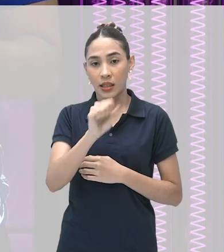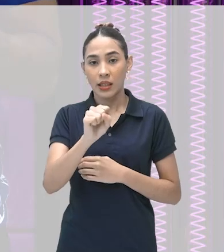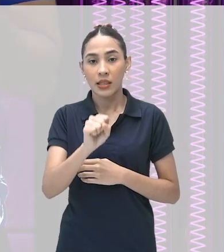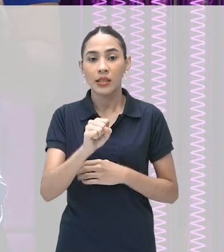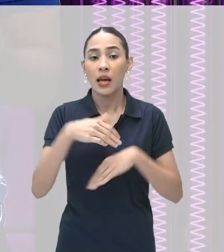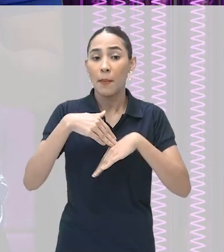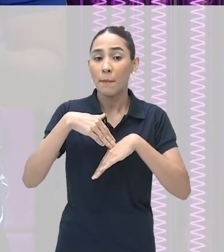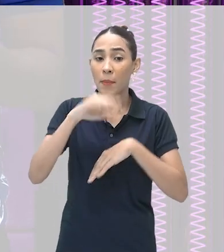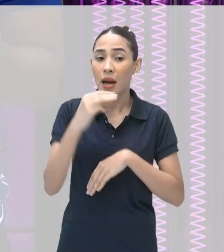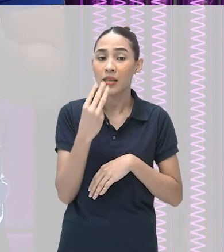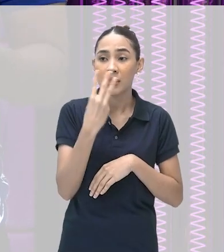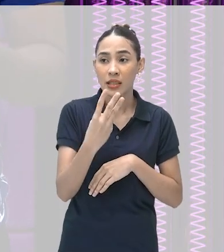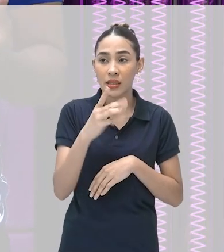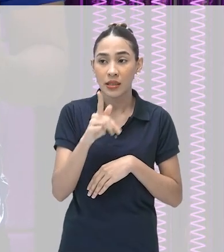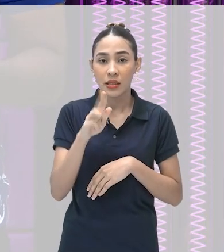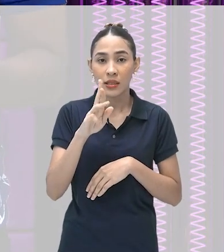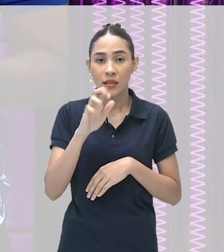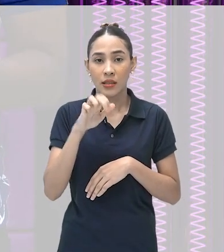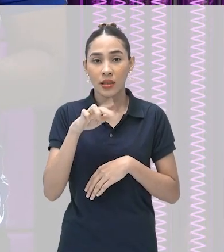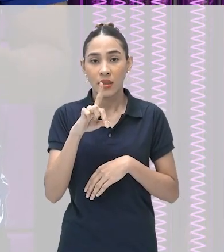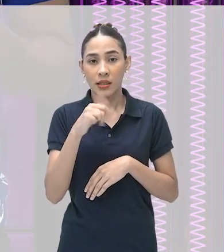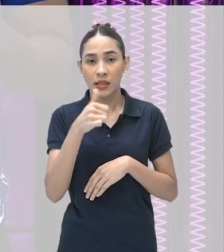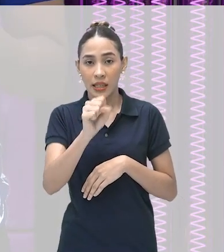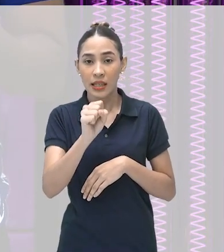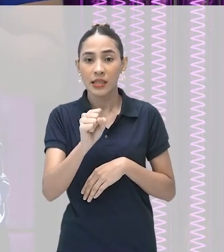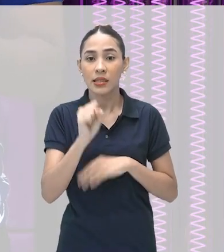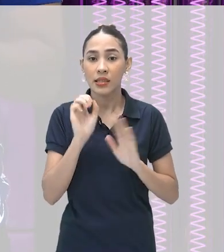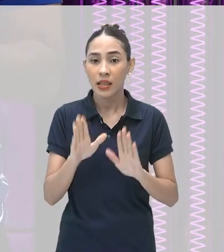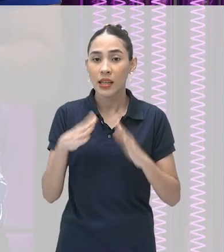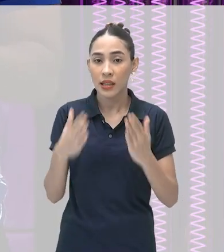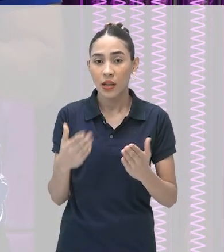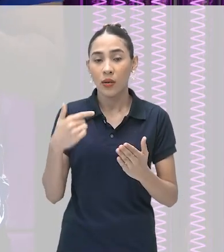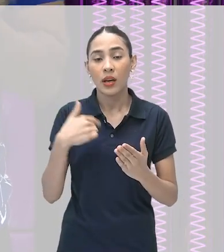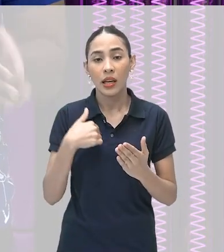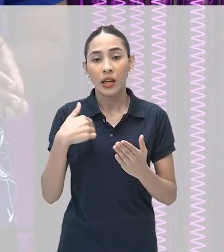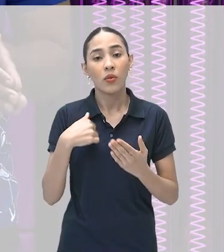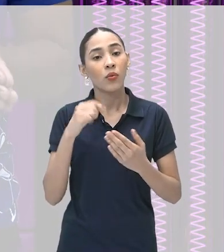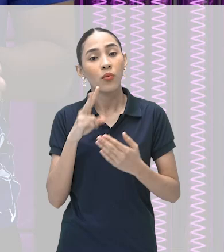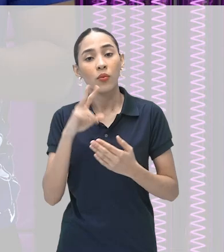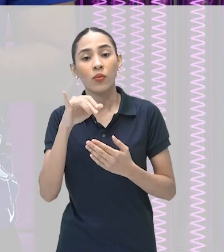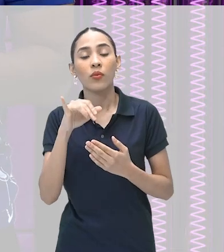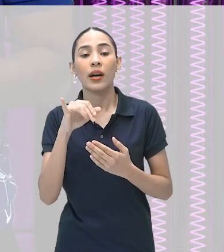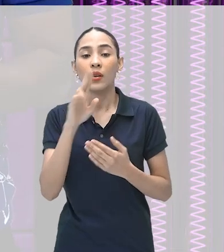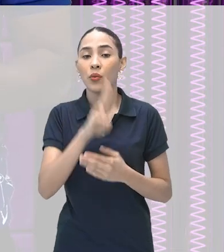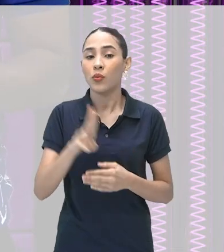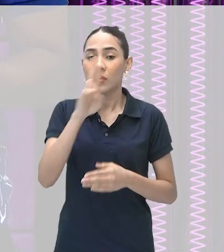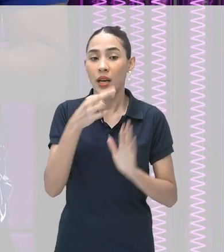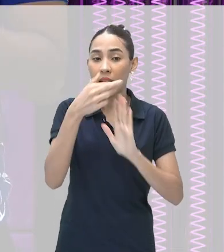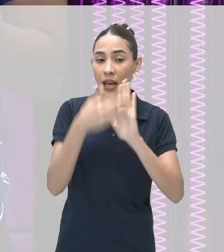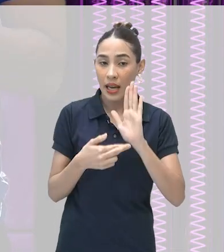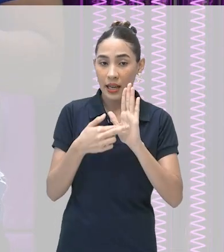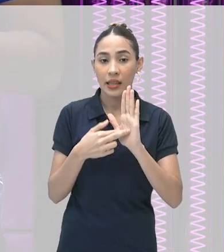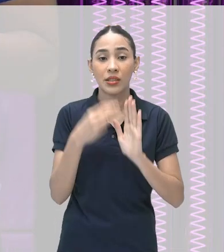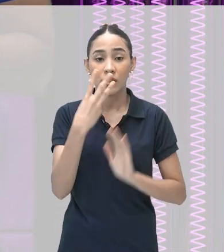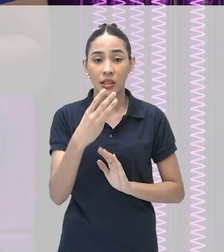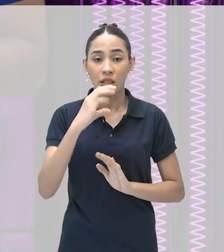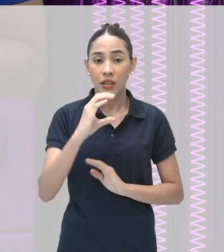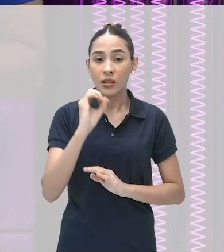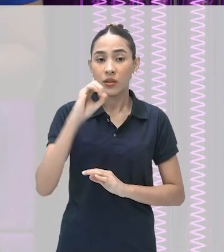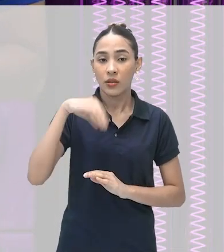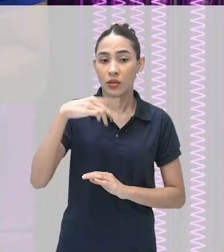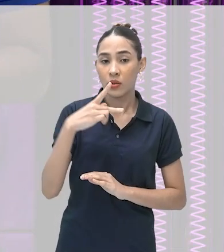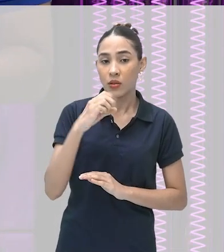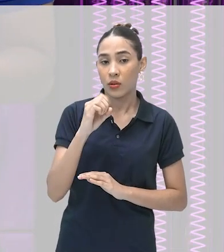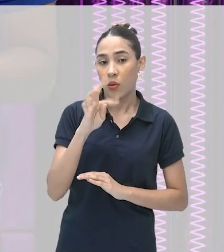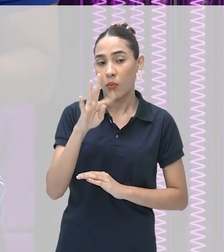com mais de três grandezas envolvidas ali, então eu vou ter que usar a regra de três composta, que é um pouco parecida